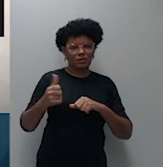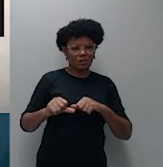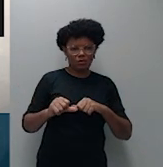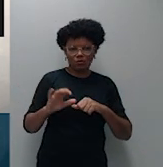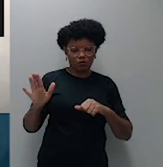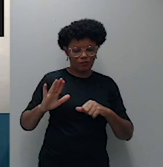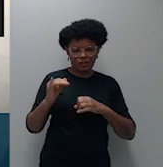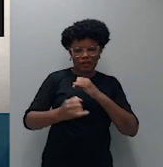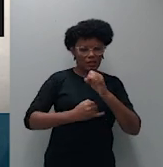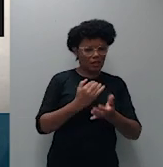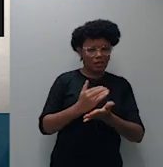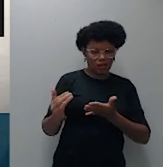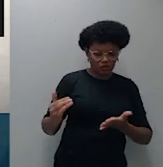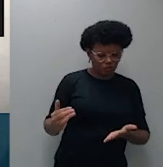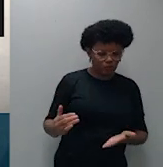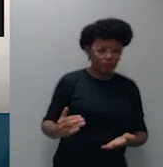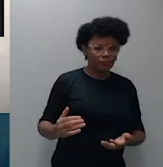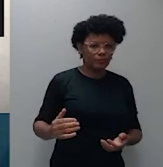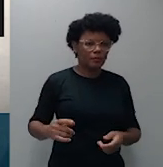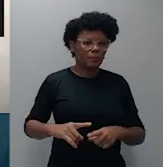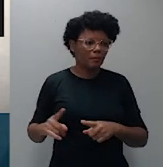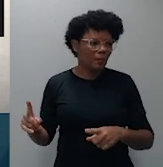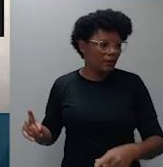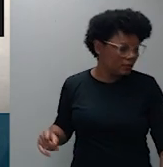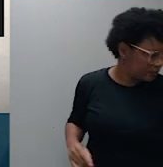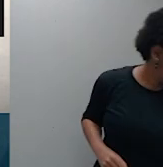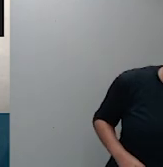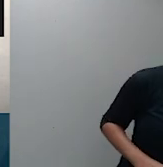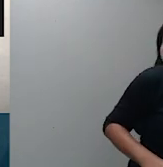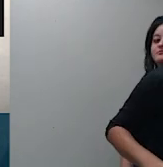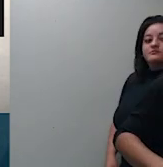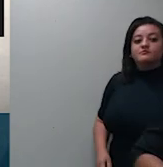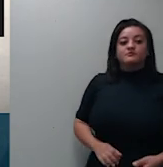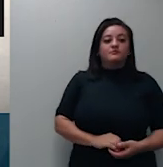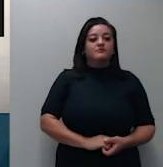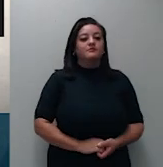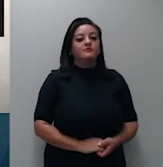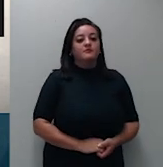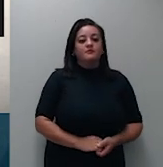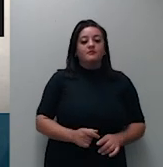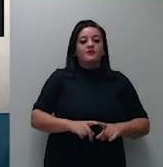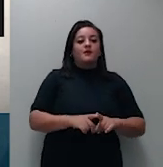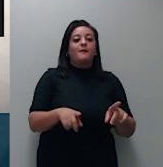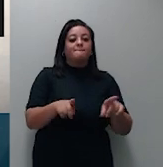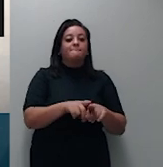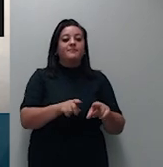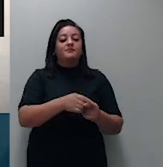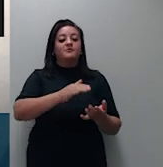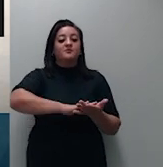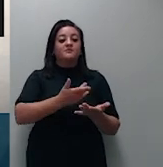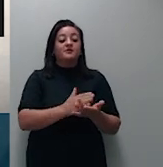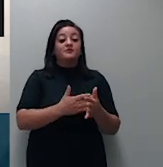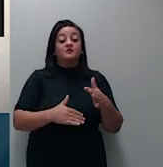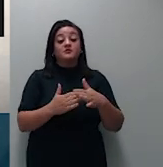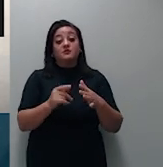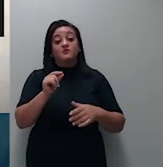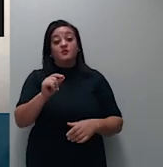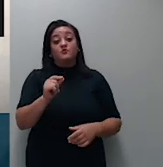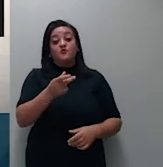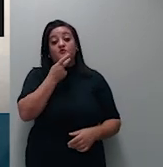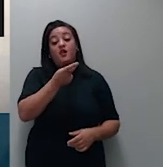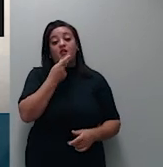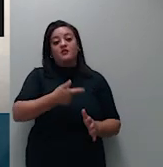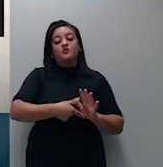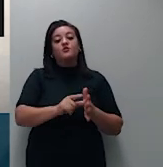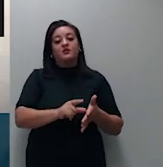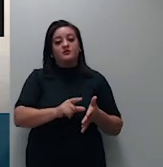da internet mas sim eu procedo a uma interpretação restritiva do mencionado dispositivo